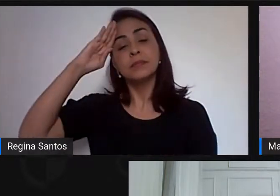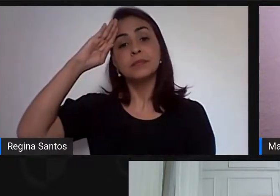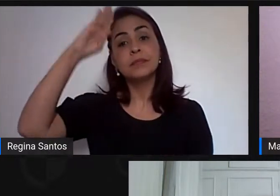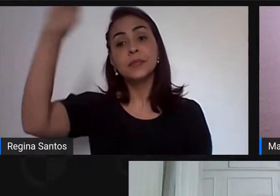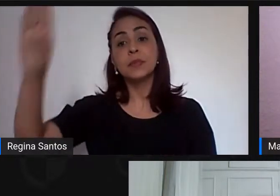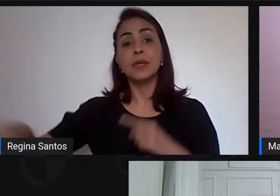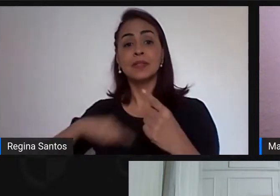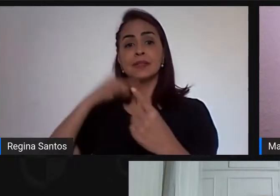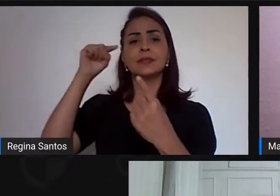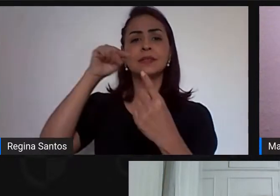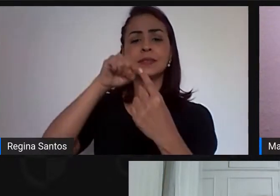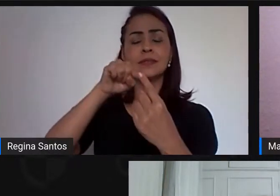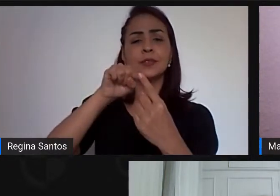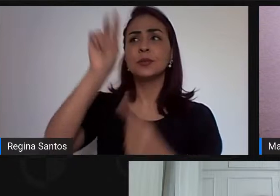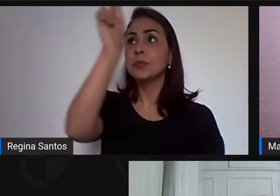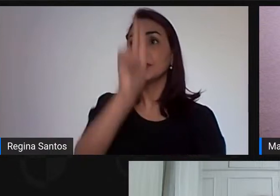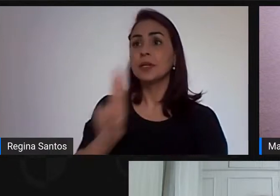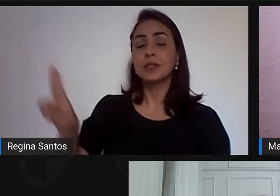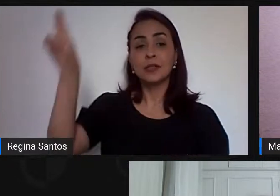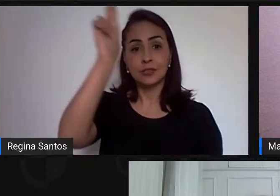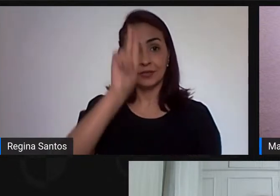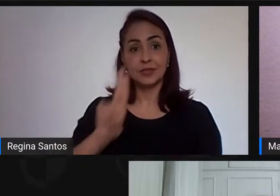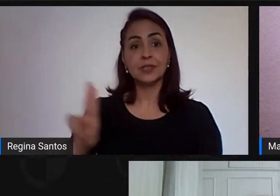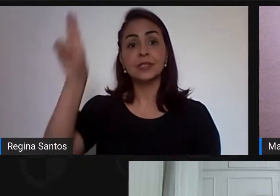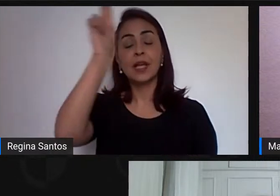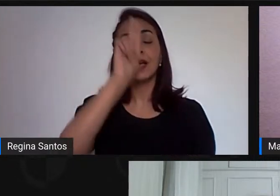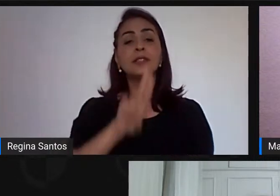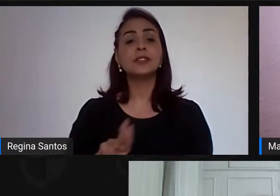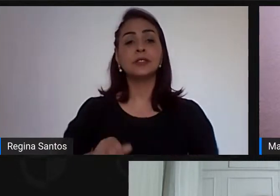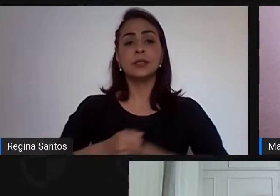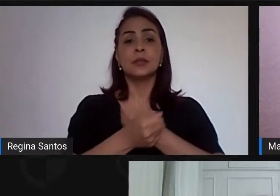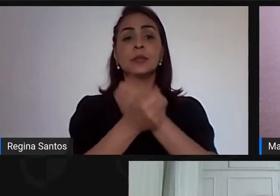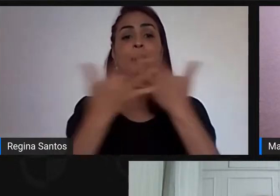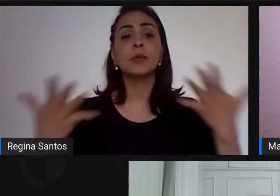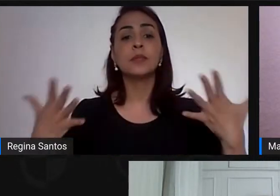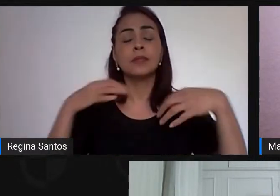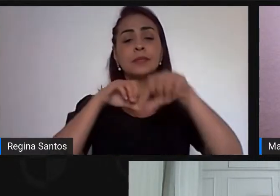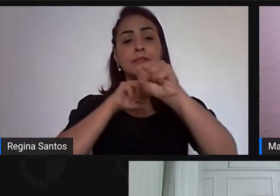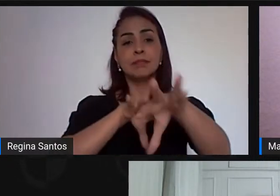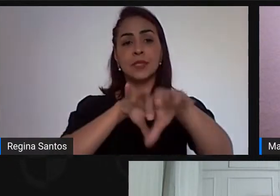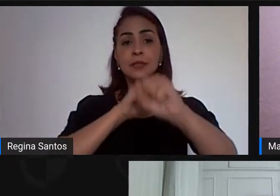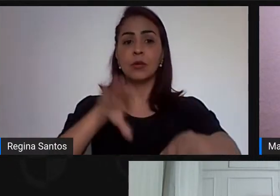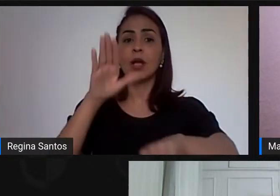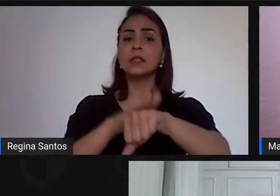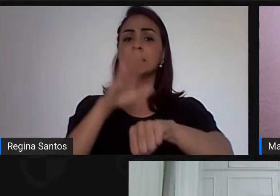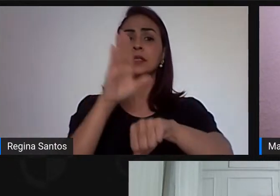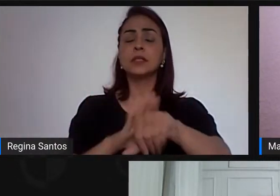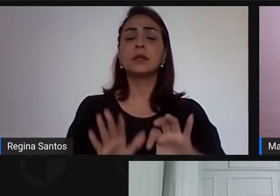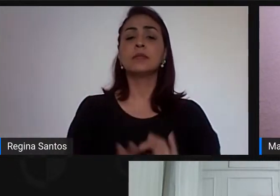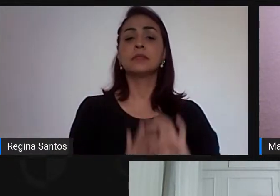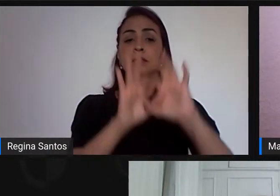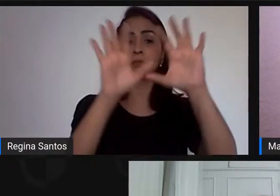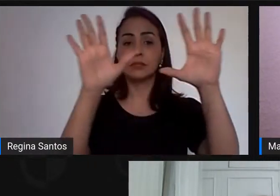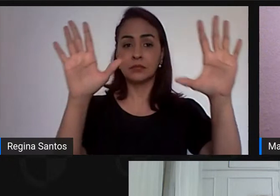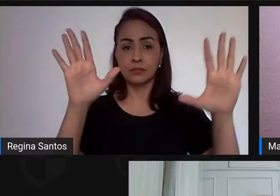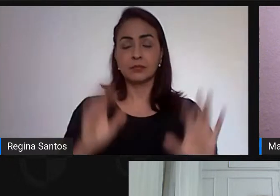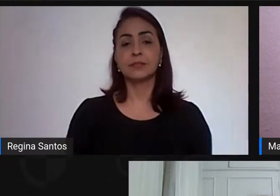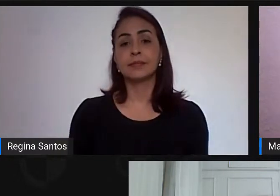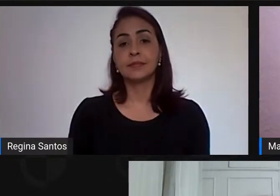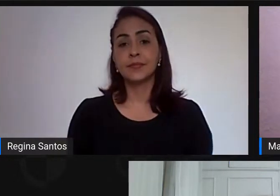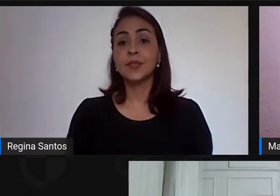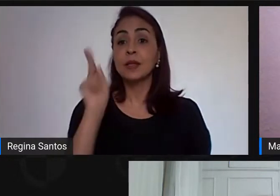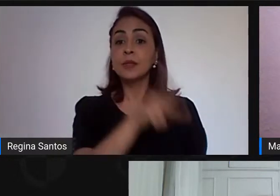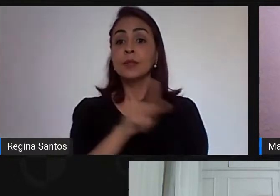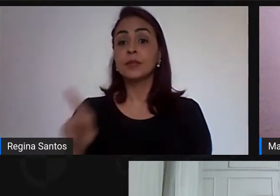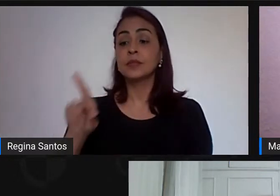a universidade promover uma educação emancipatória? O professor Denis, do francês, nosso